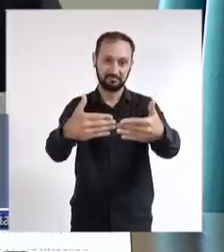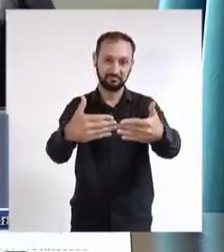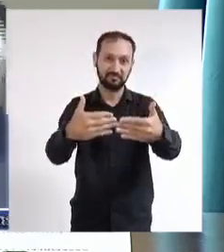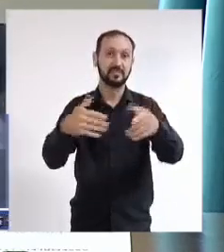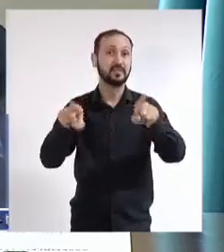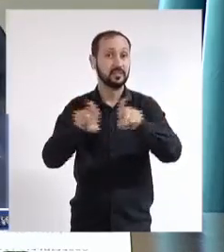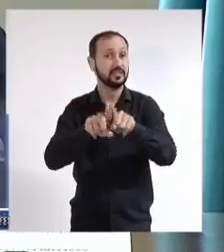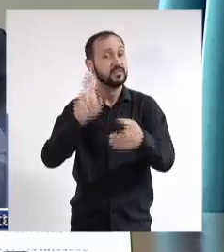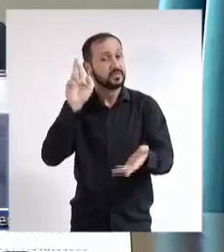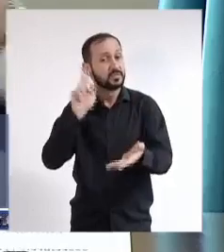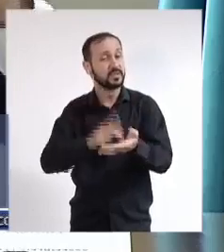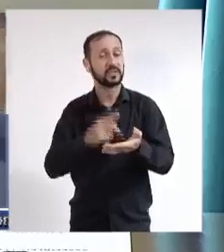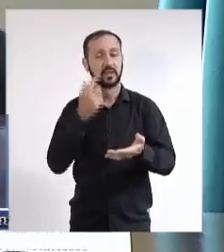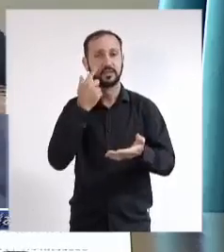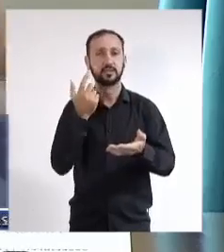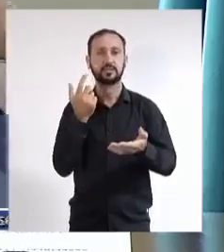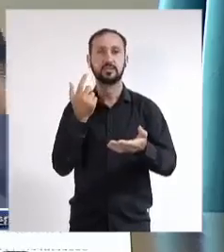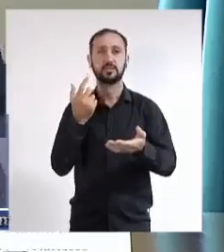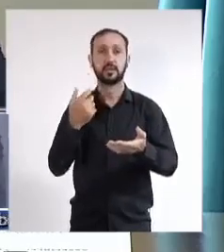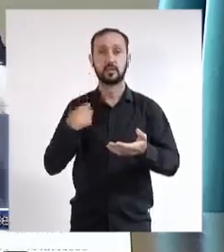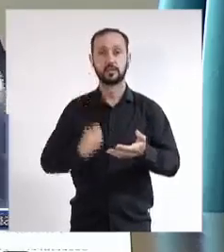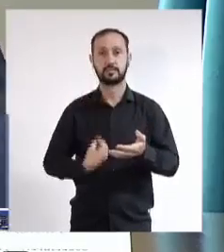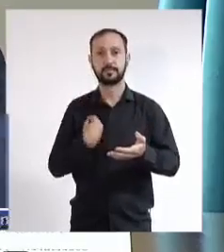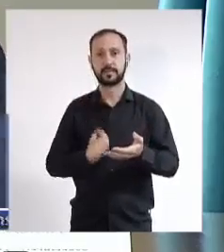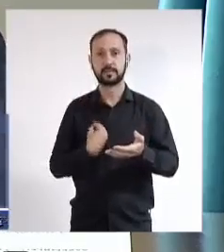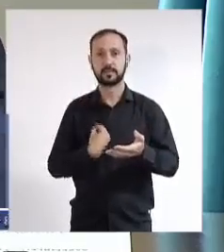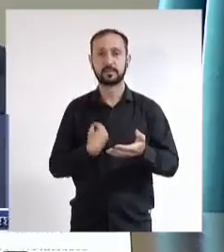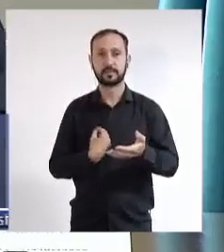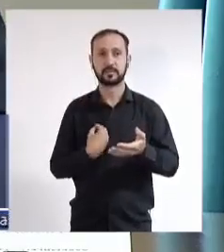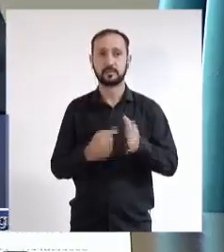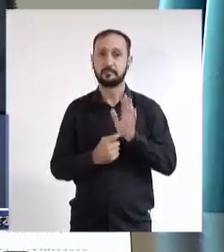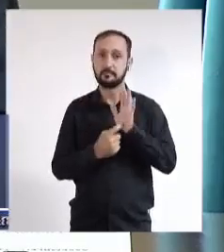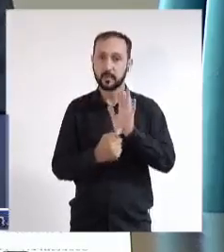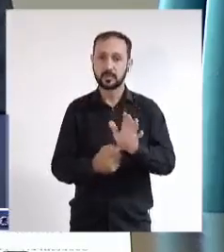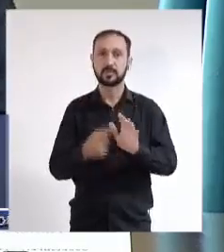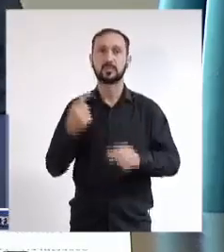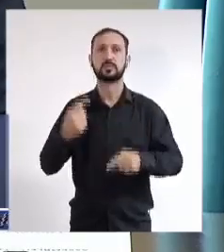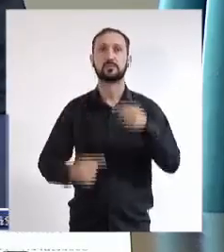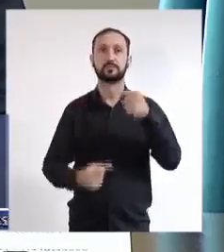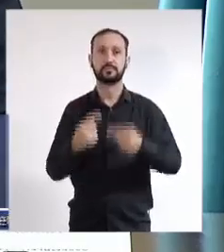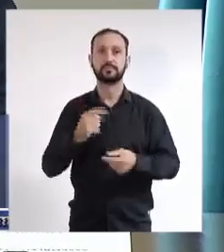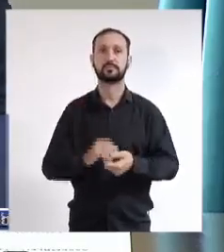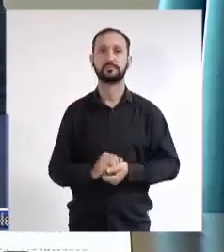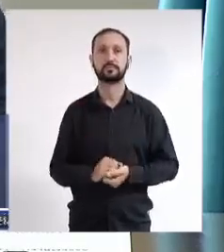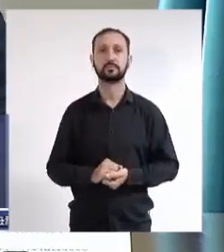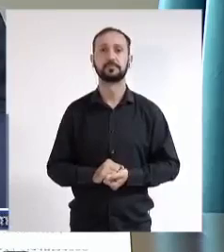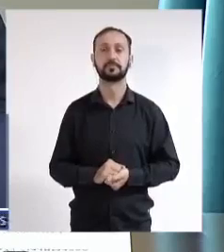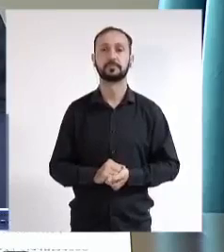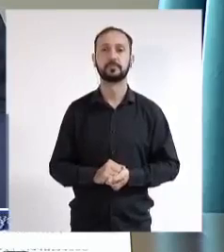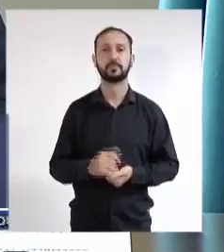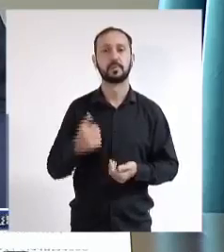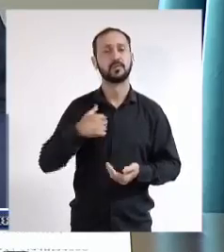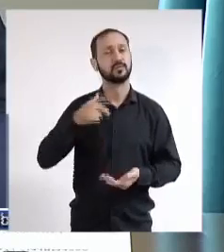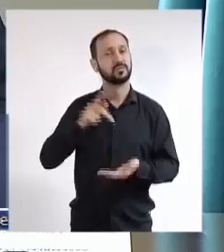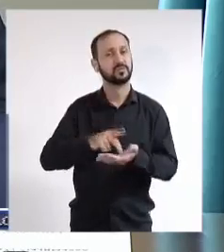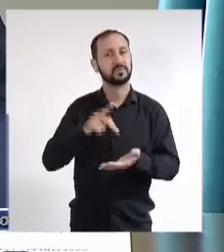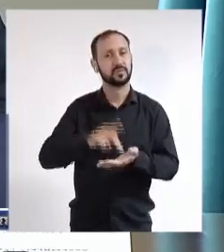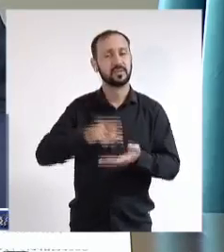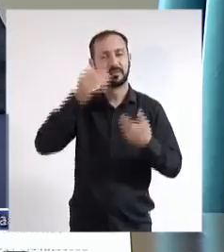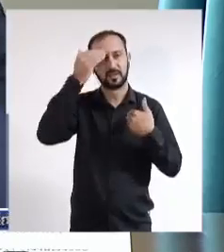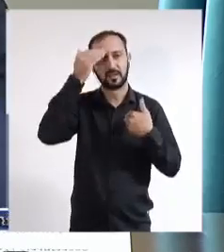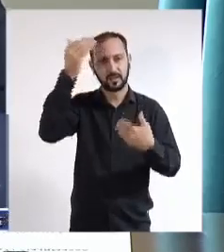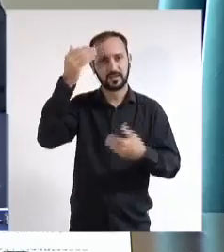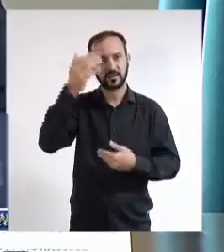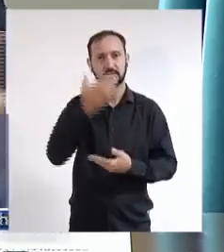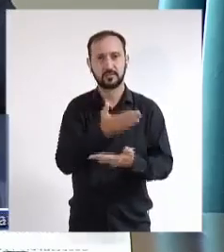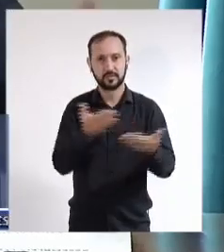marcar as nossa presença nessa discussão agradeço mais uma vez a presença